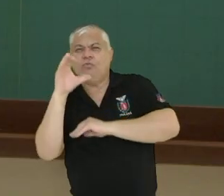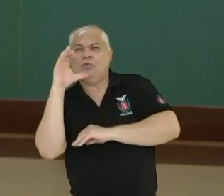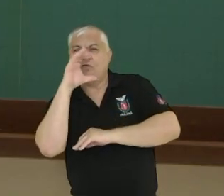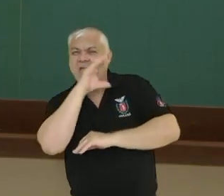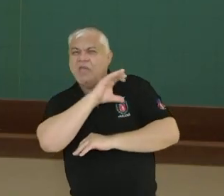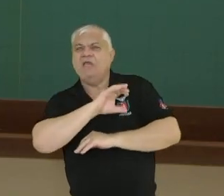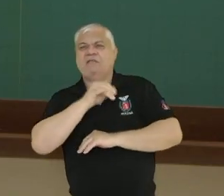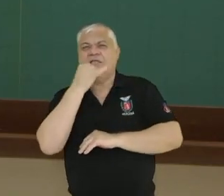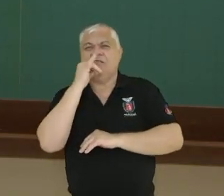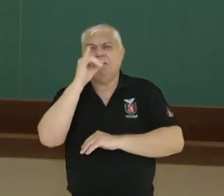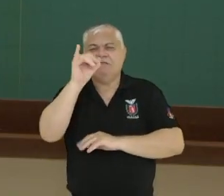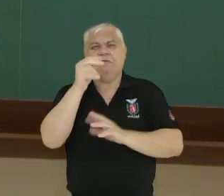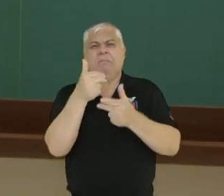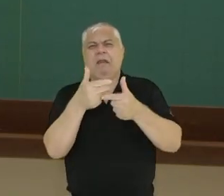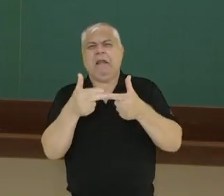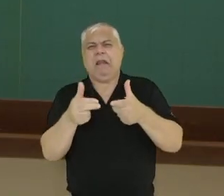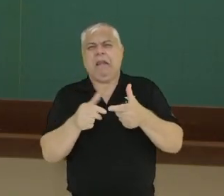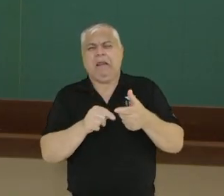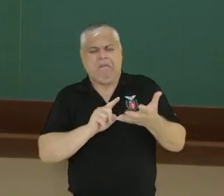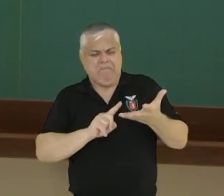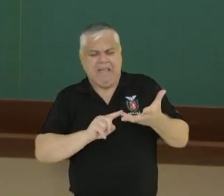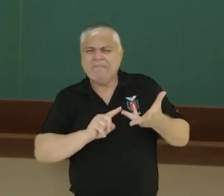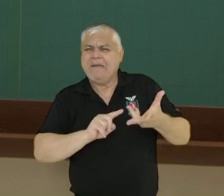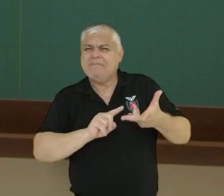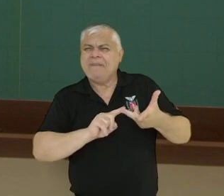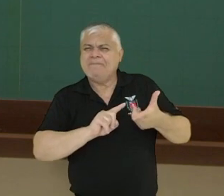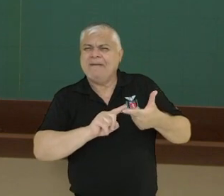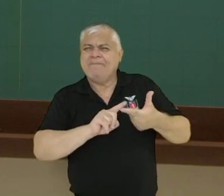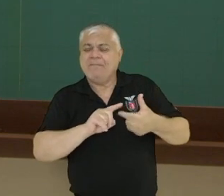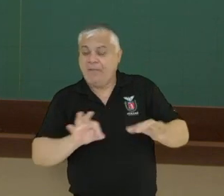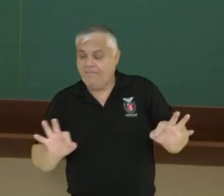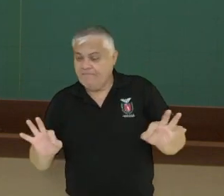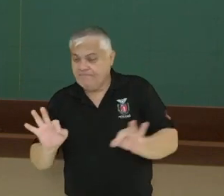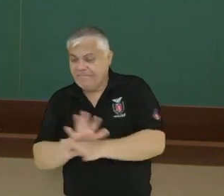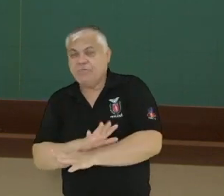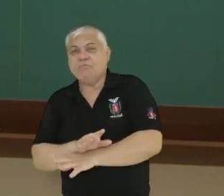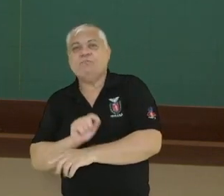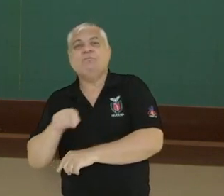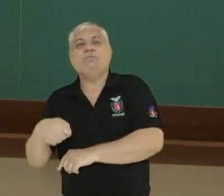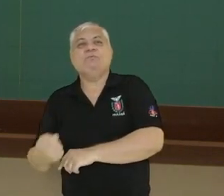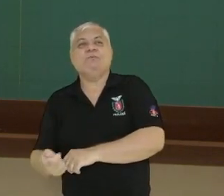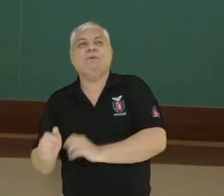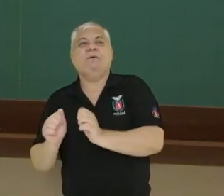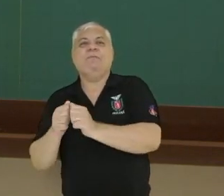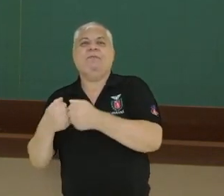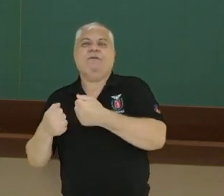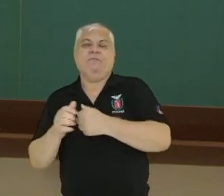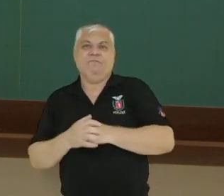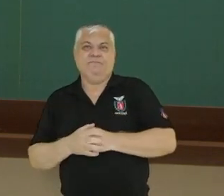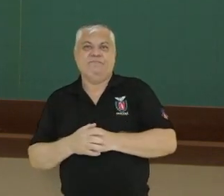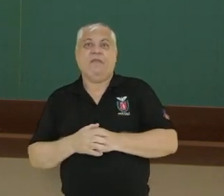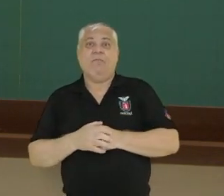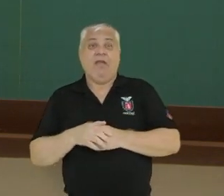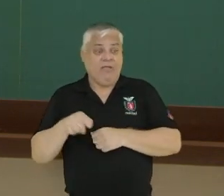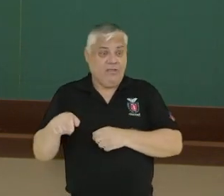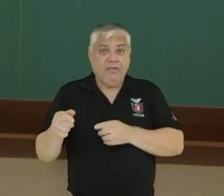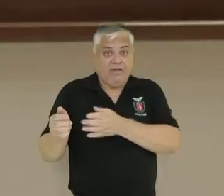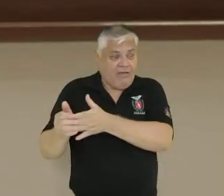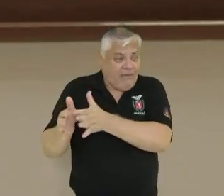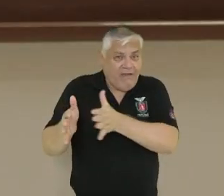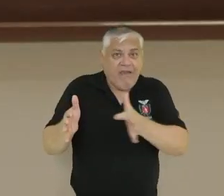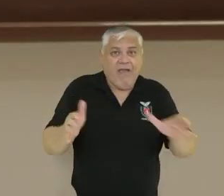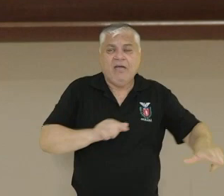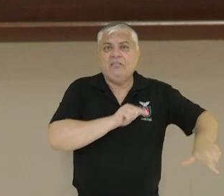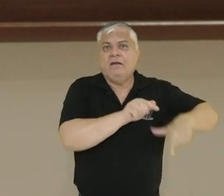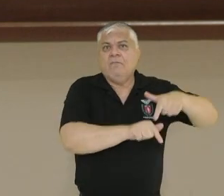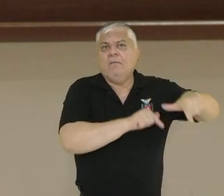E toda a produção final lá na padaria. Então, essa complexidade da produção é uma característica